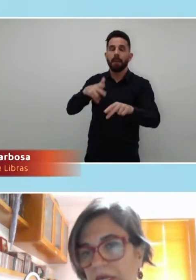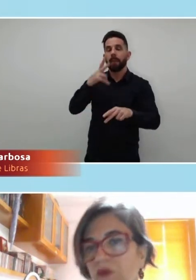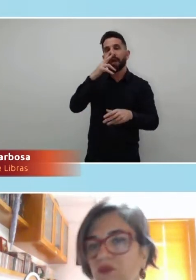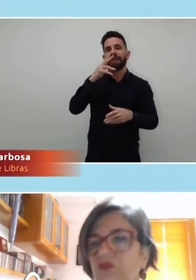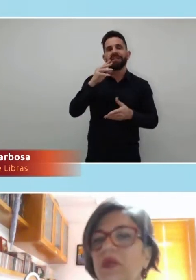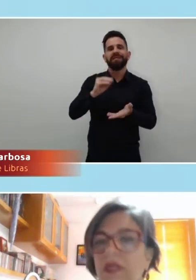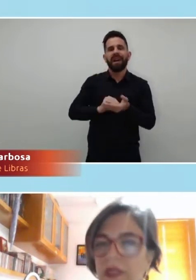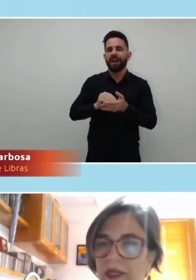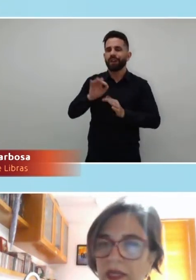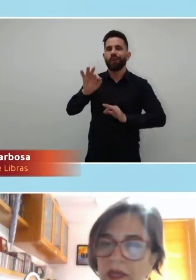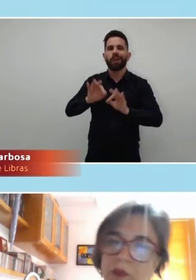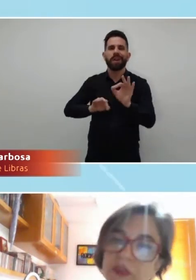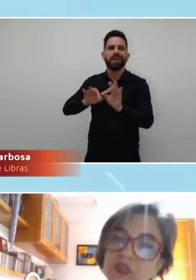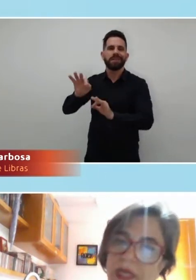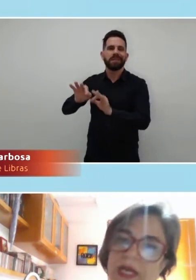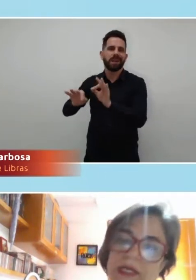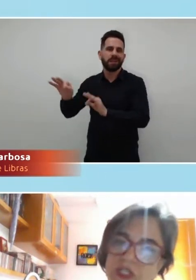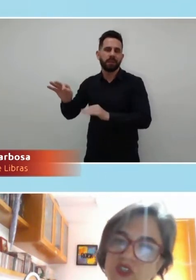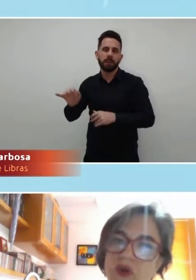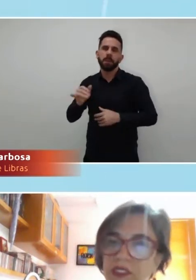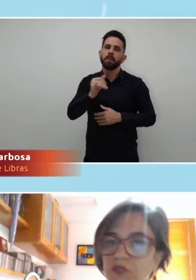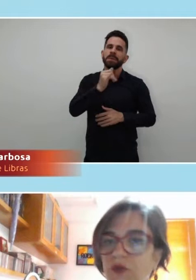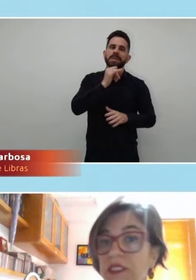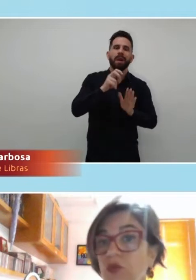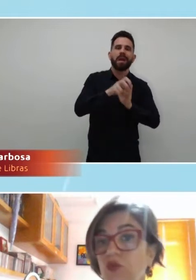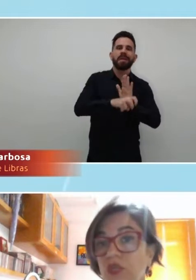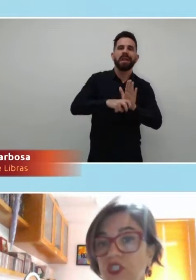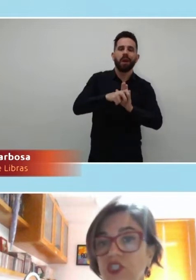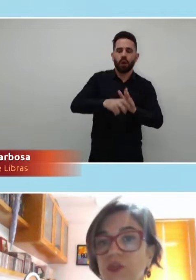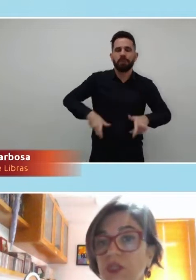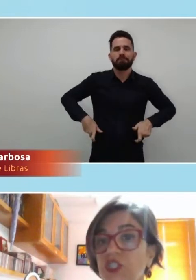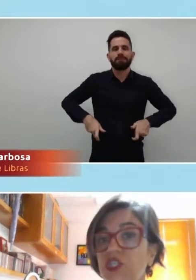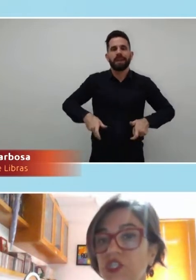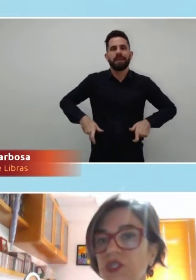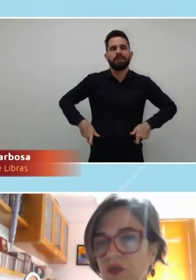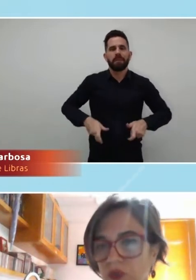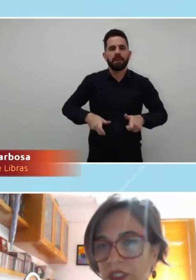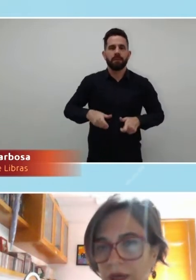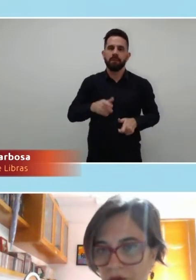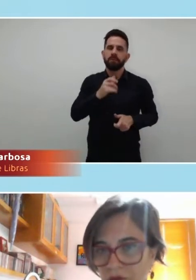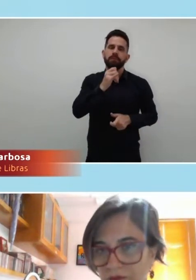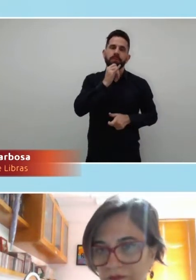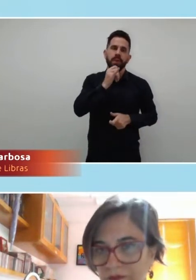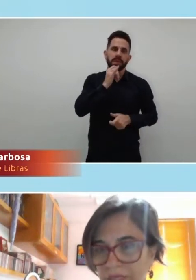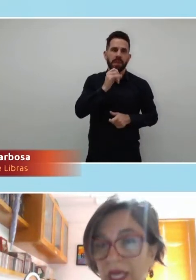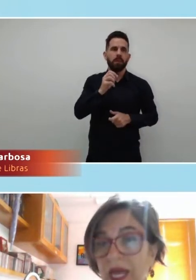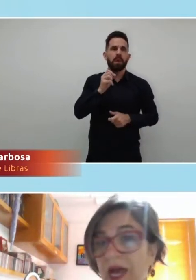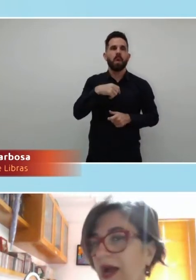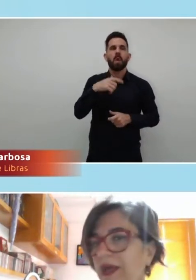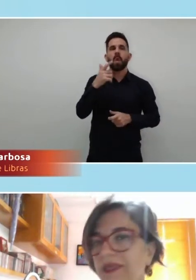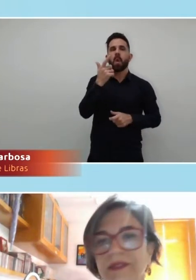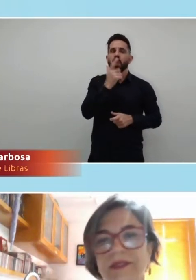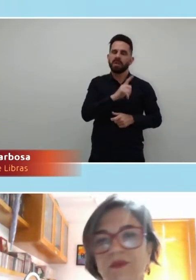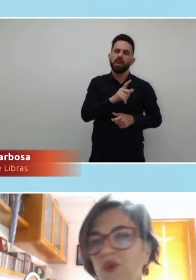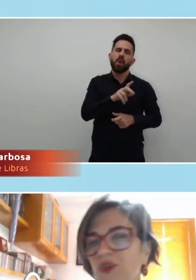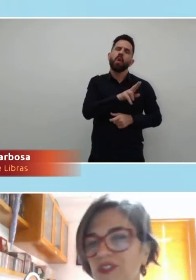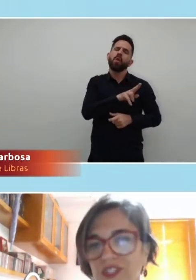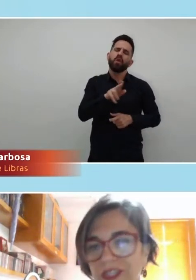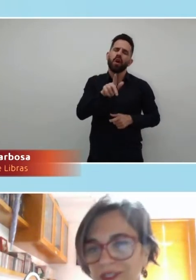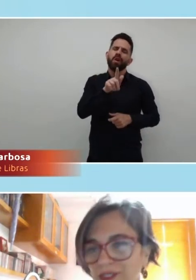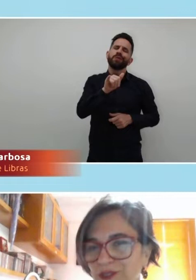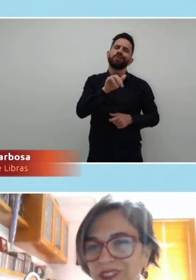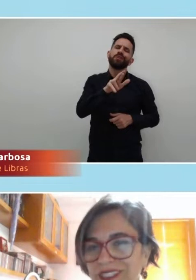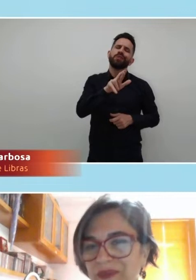para uma pessoa em cadeira de rodas fazer o que a gente chama de giro total, né? Aí entra um monte